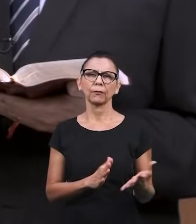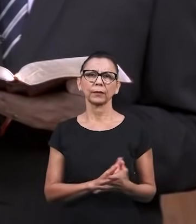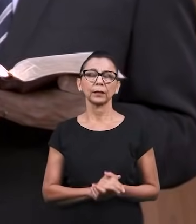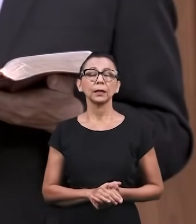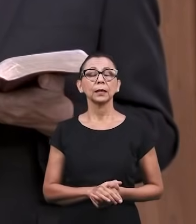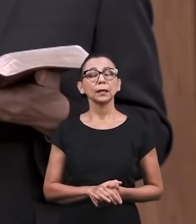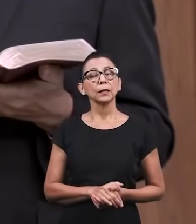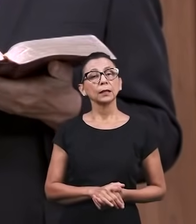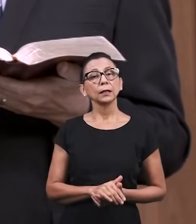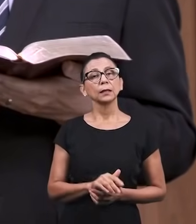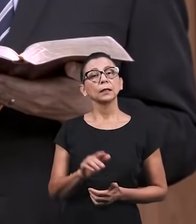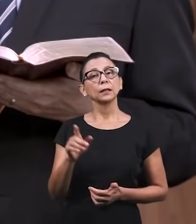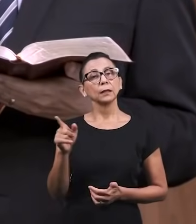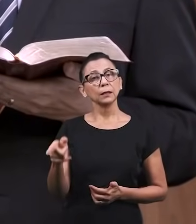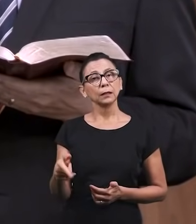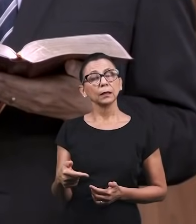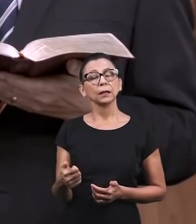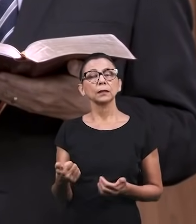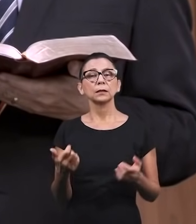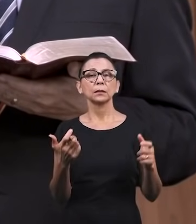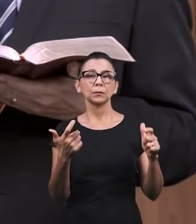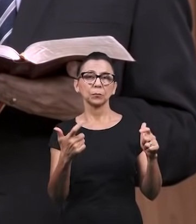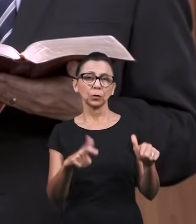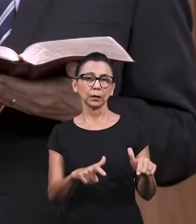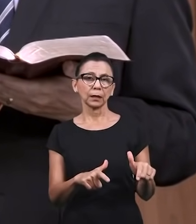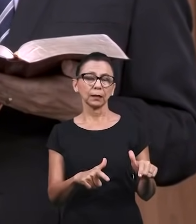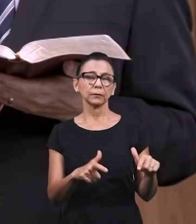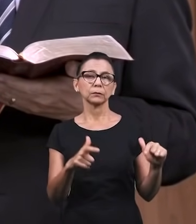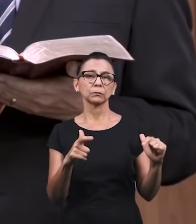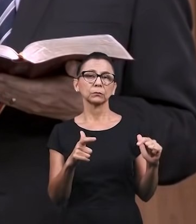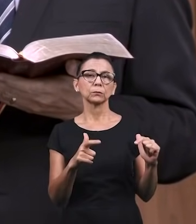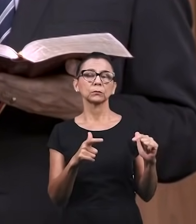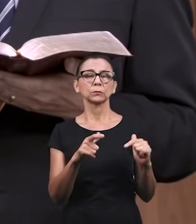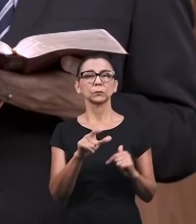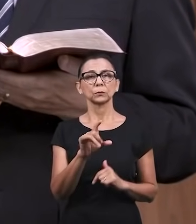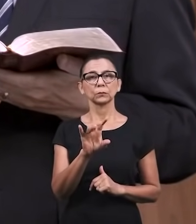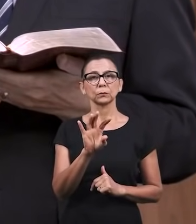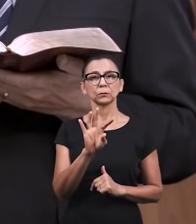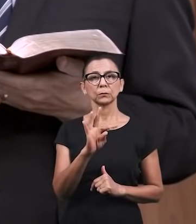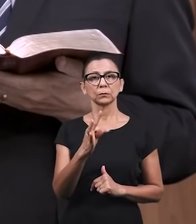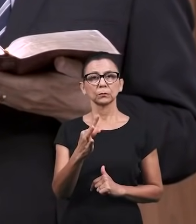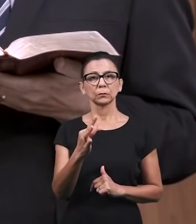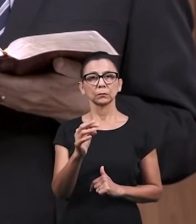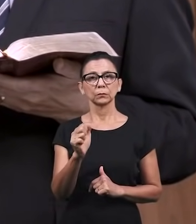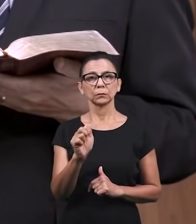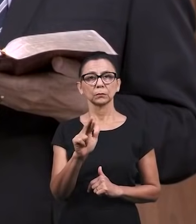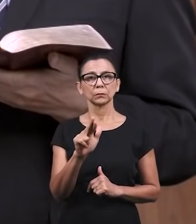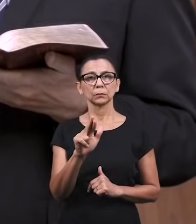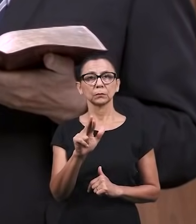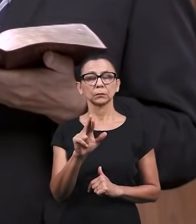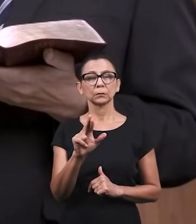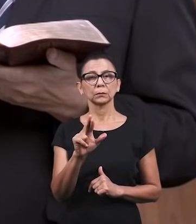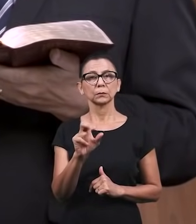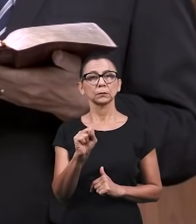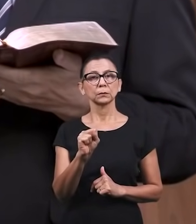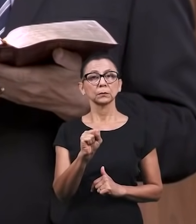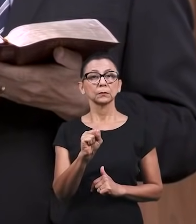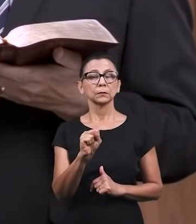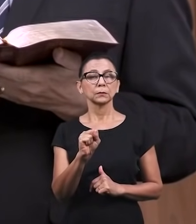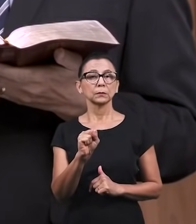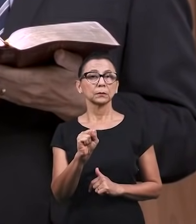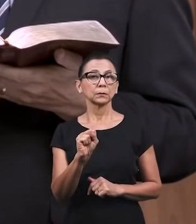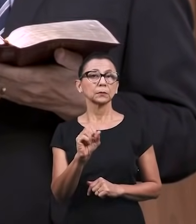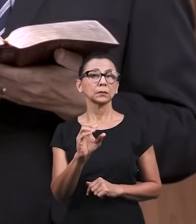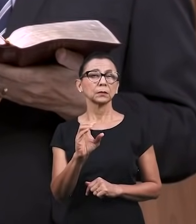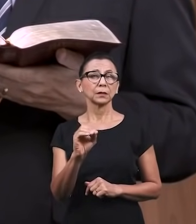Tarso. O Senhor sabia que aquele jovem, convertido agora, era natural de Tarso, lá na